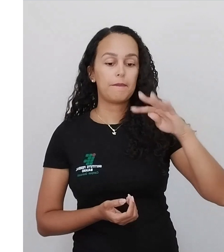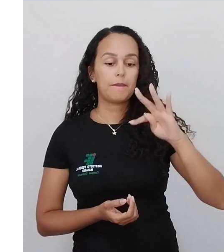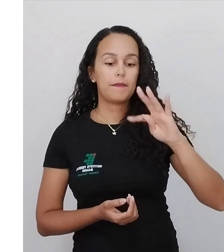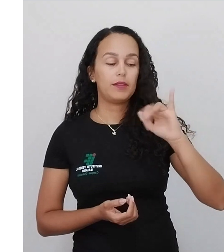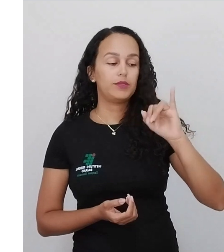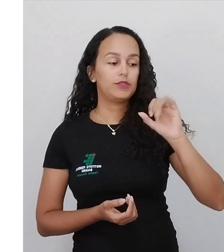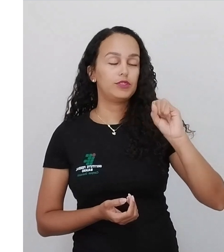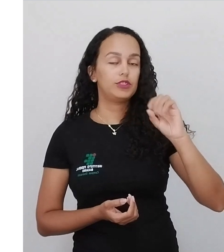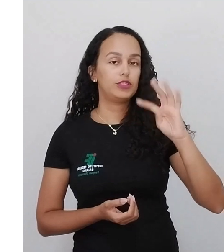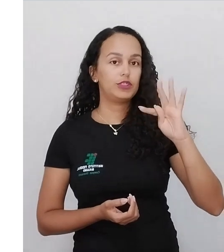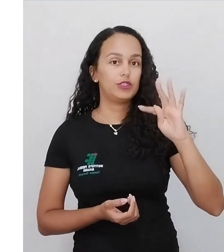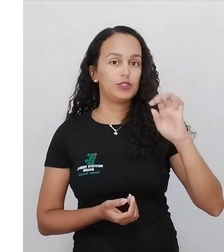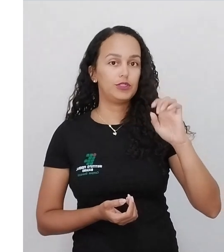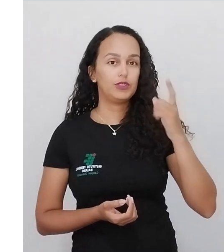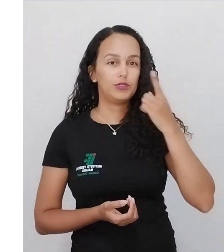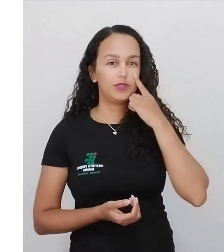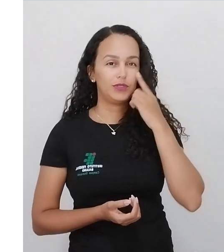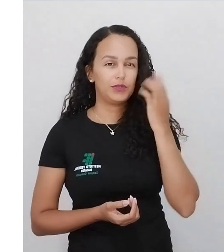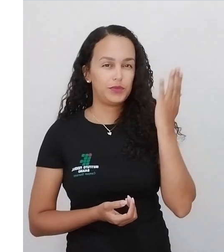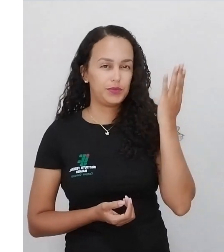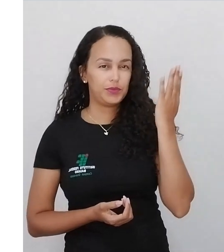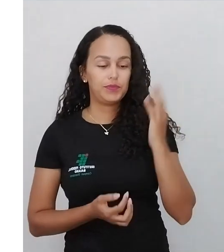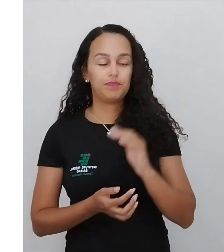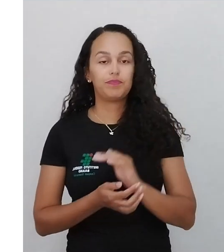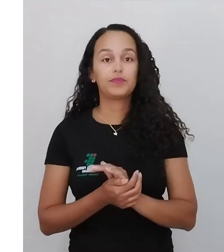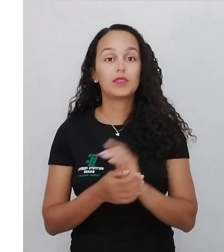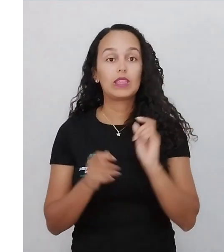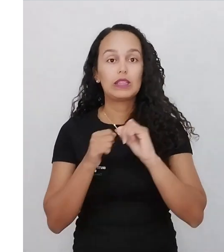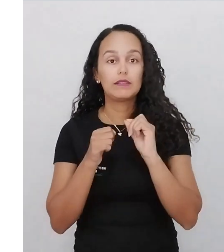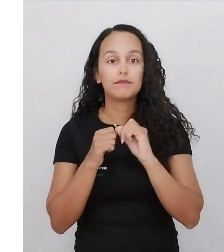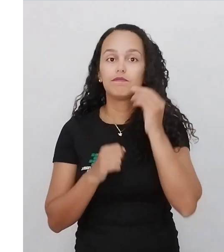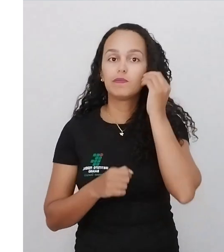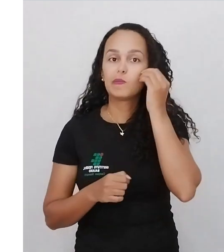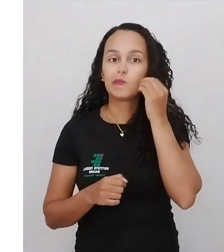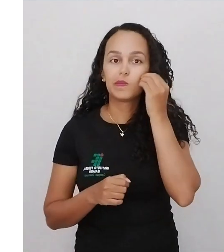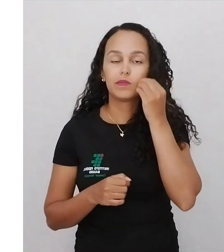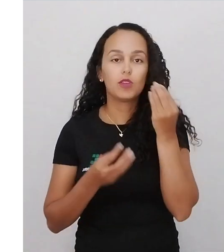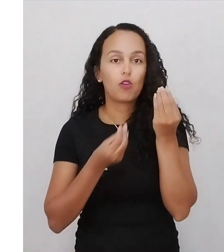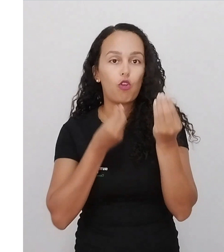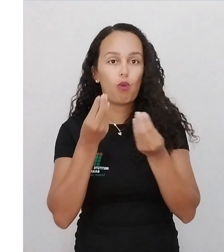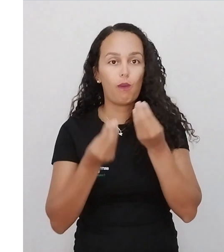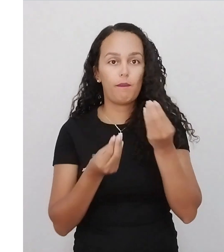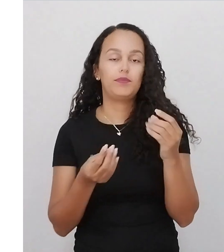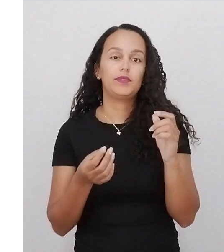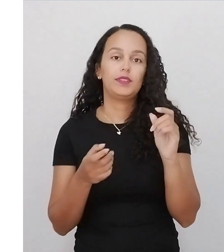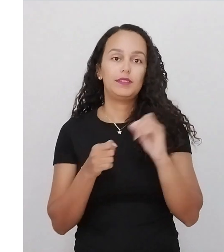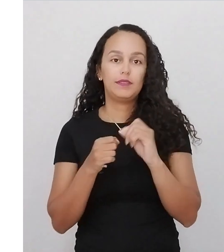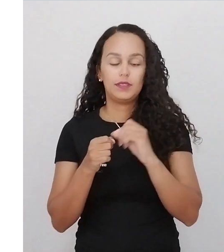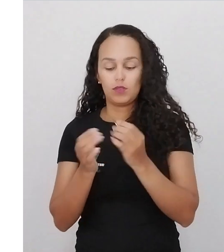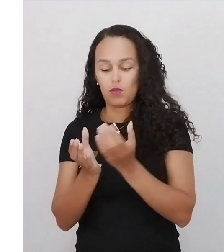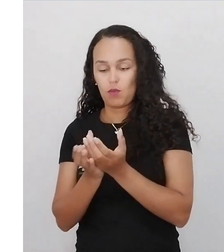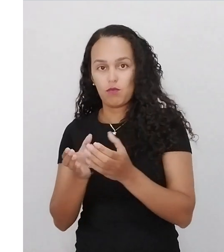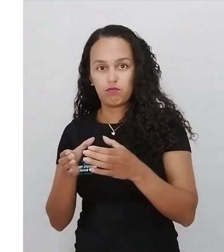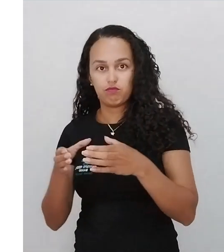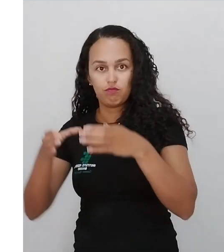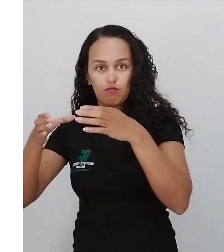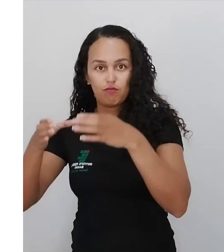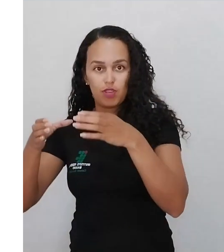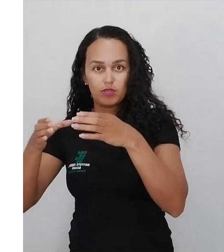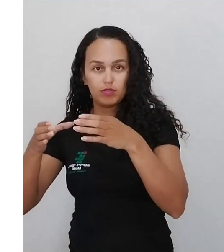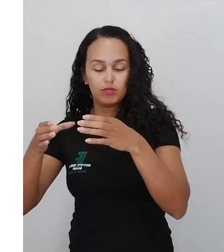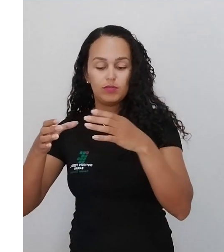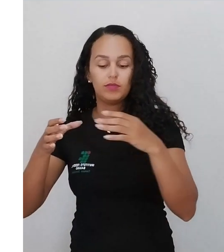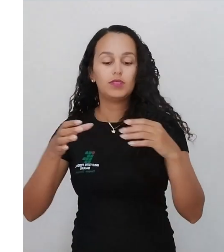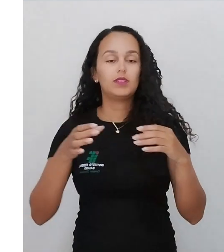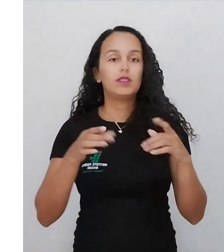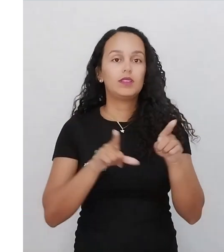com solo, né, seco dentro e uma planta. Ele pesou a planta e pesou o vaso em separado.